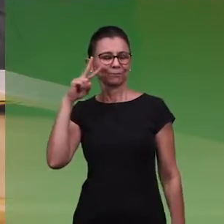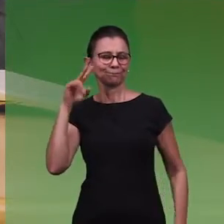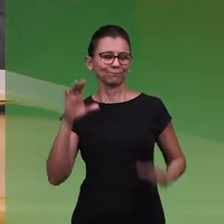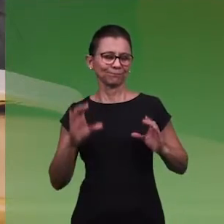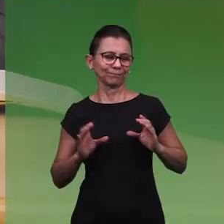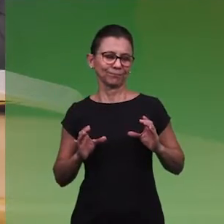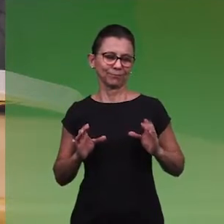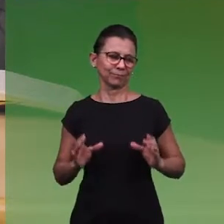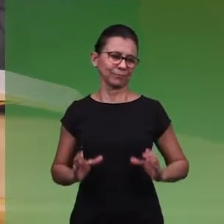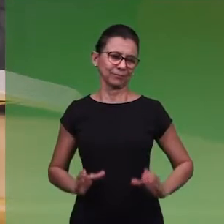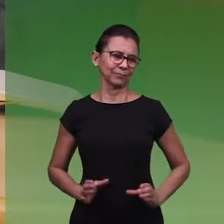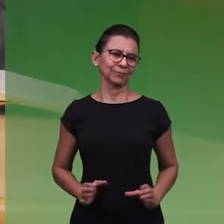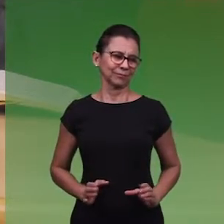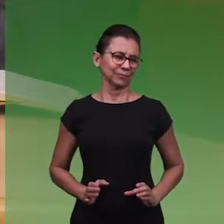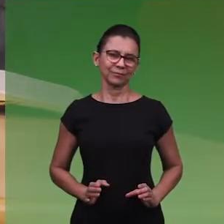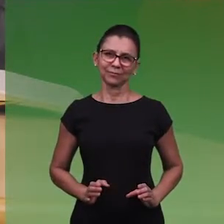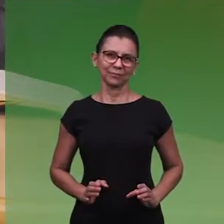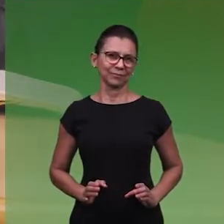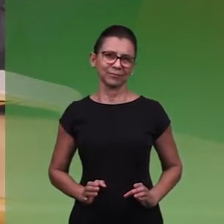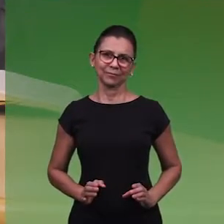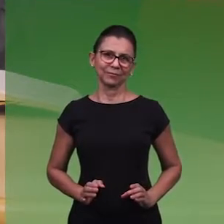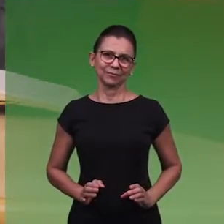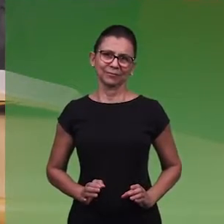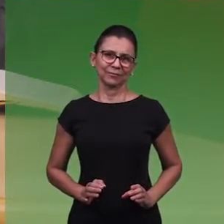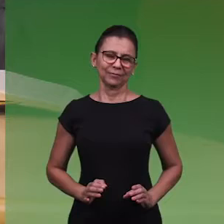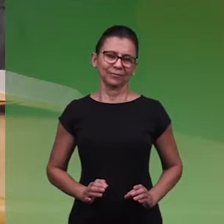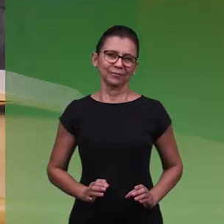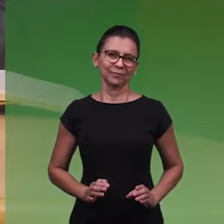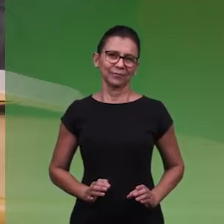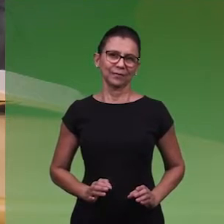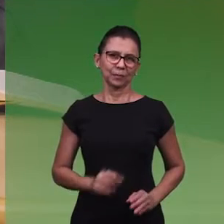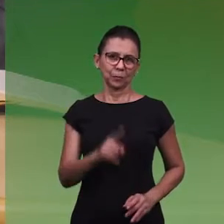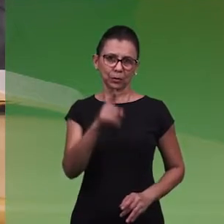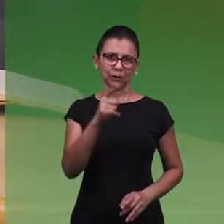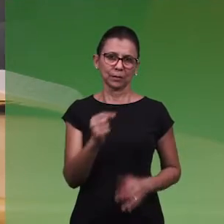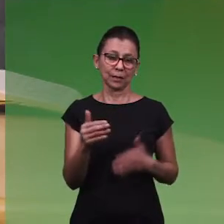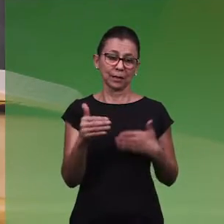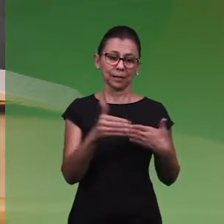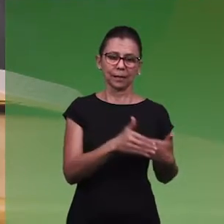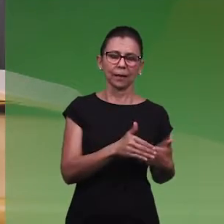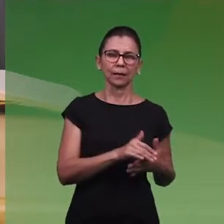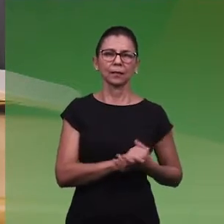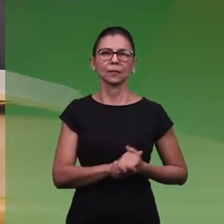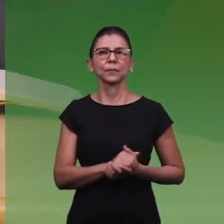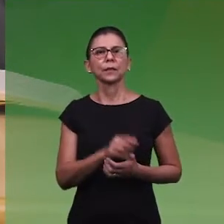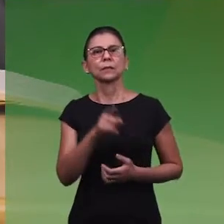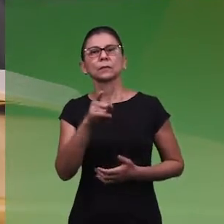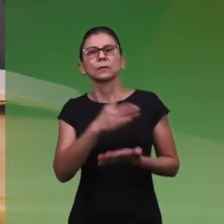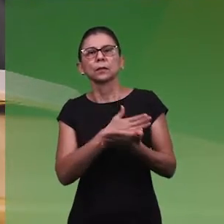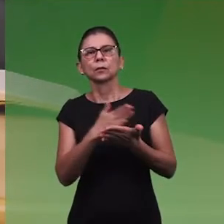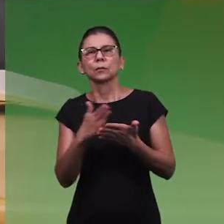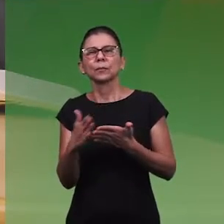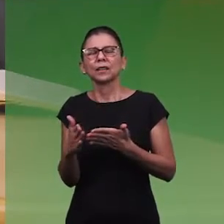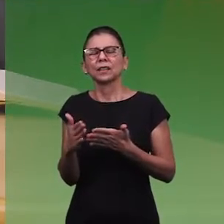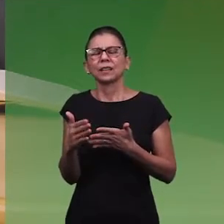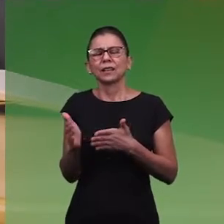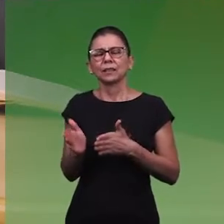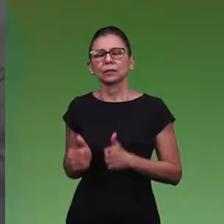naquele momento que parecia imperceptível, porque a queda funciona assim. Quando a pessoa começa a